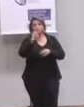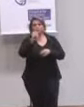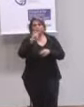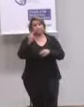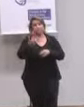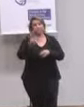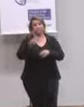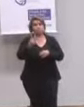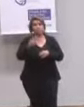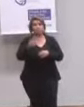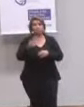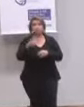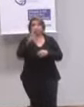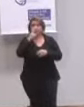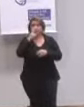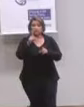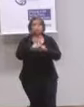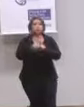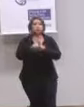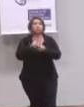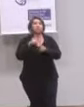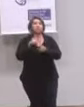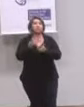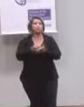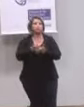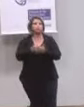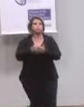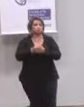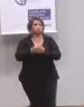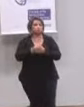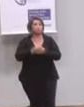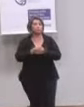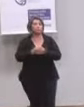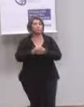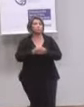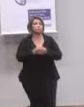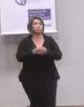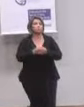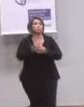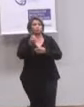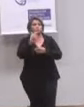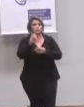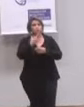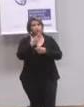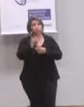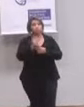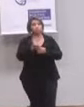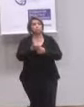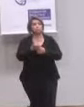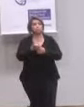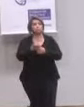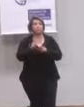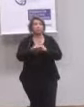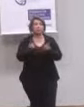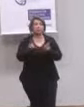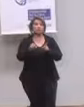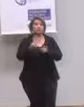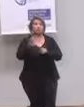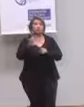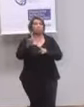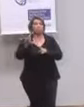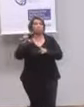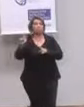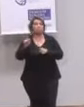D. Parece que encontramos uma estabilização imunológica com essa medicação. Mais para a esclerose